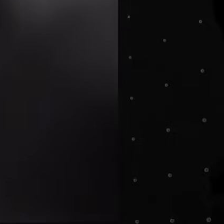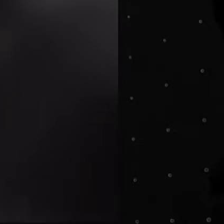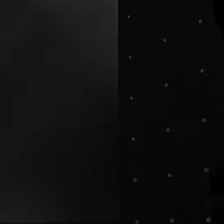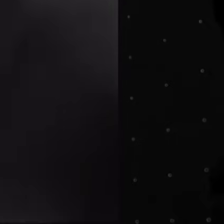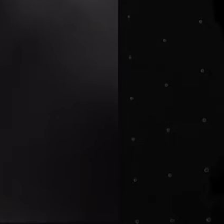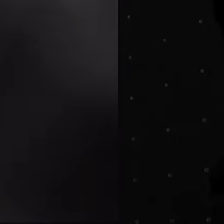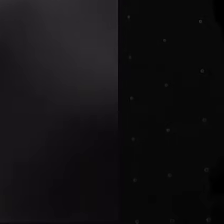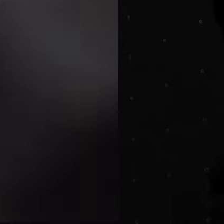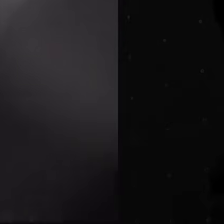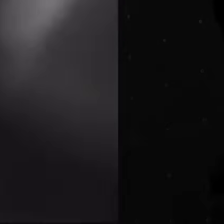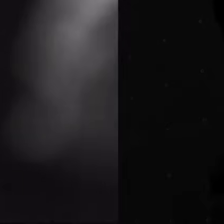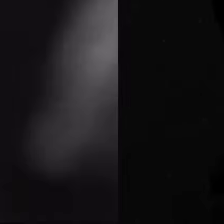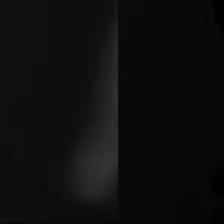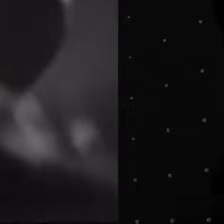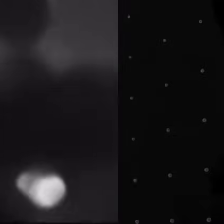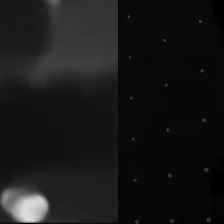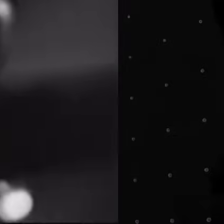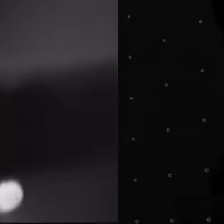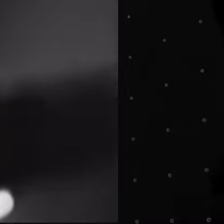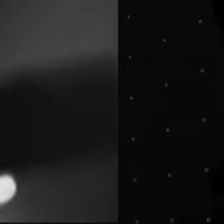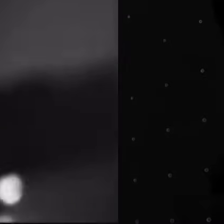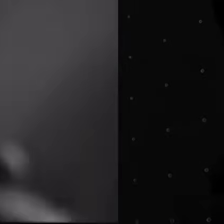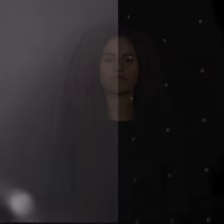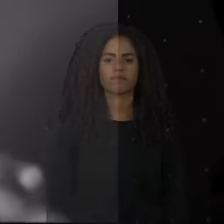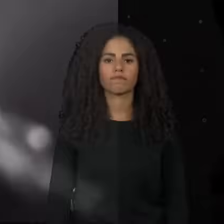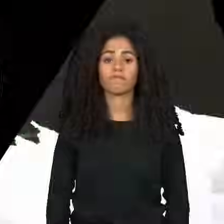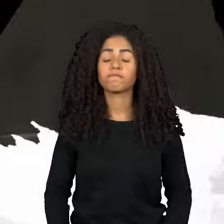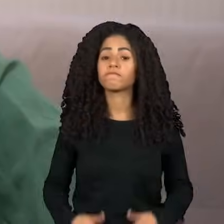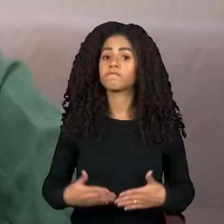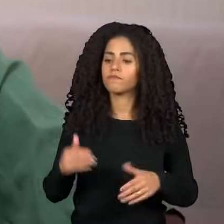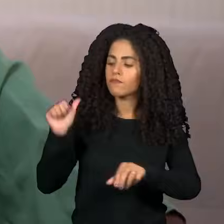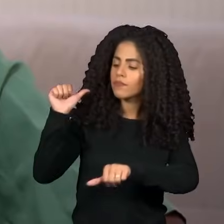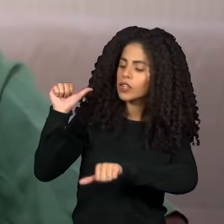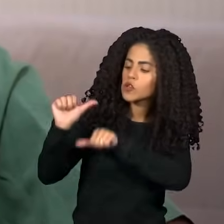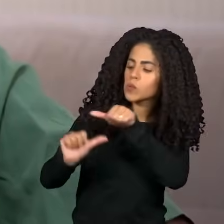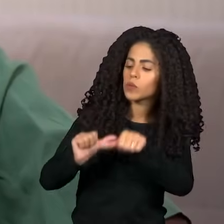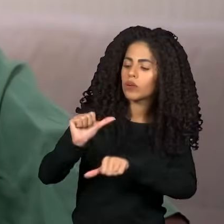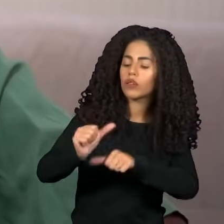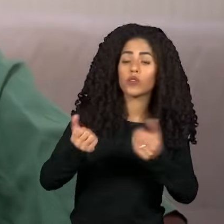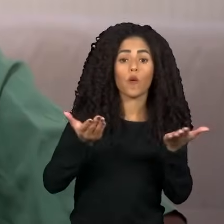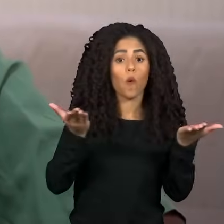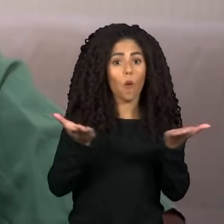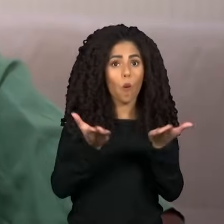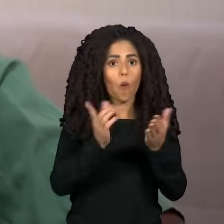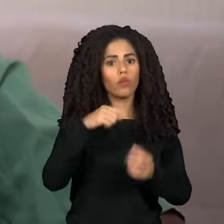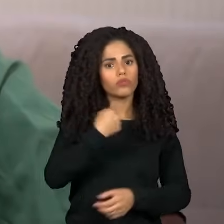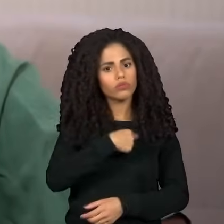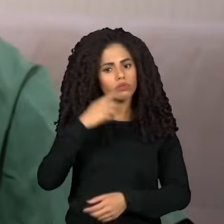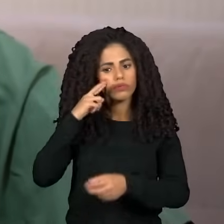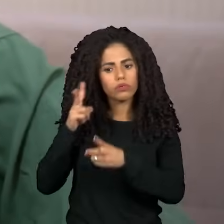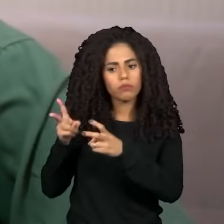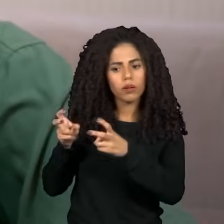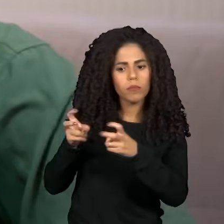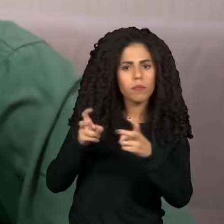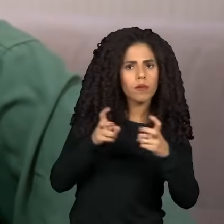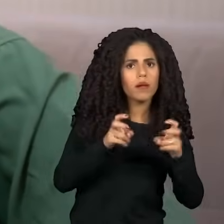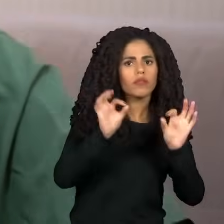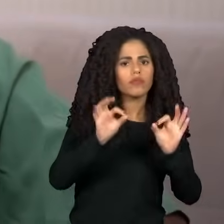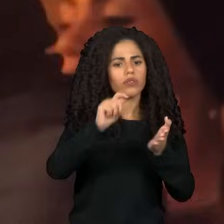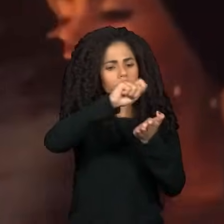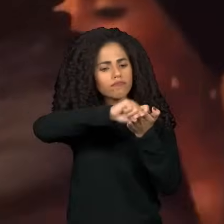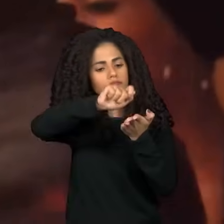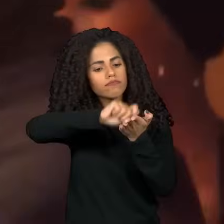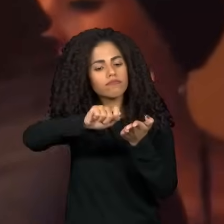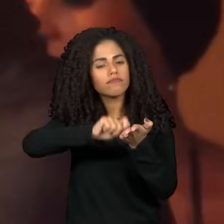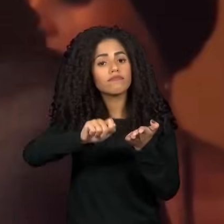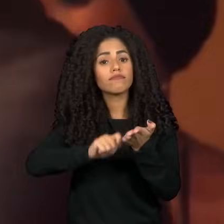você deve resistir. Nada foi mais transformador, e acho que agora, com o tempo passando, a gente vai ter que dizer que isso foi escrever a história do